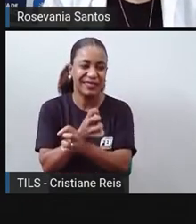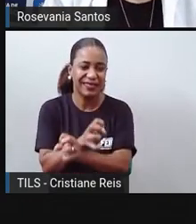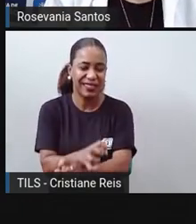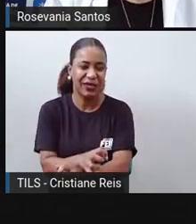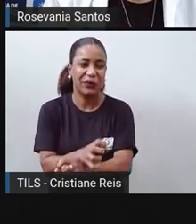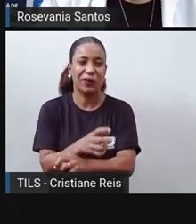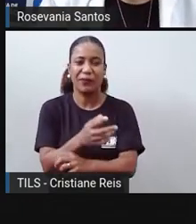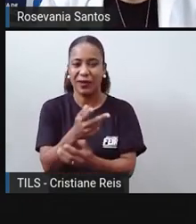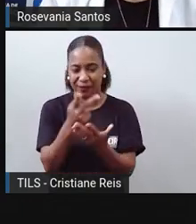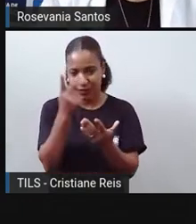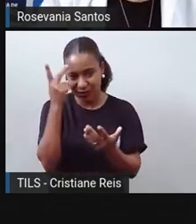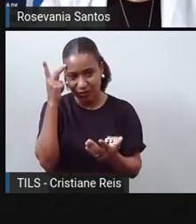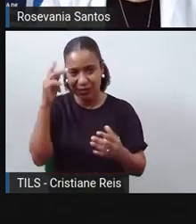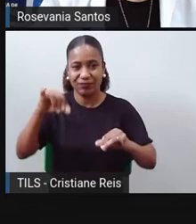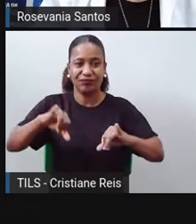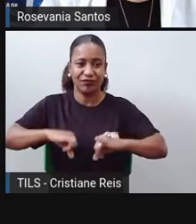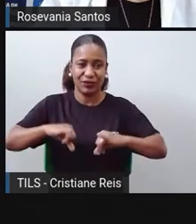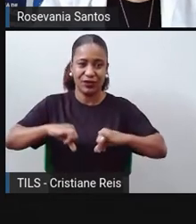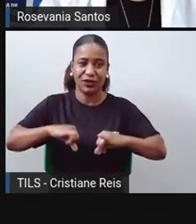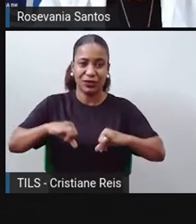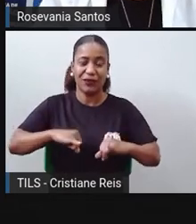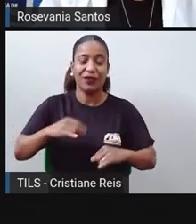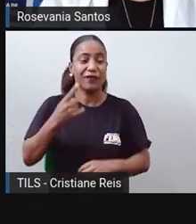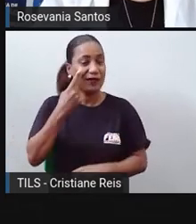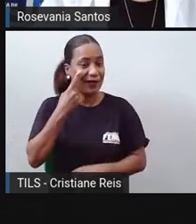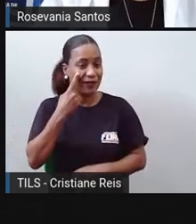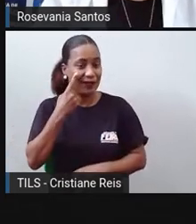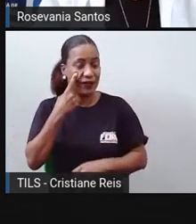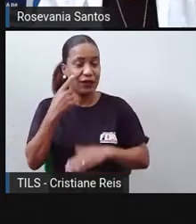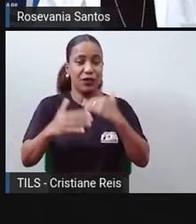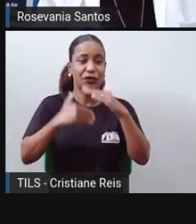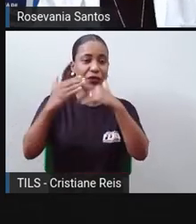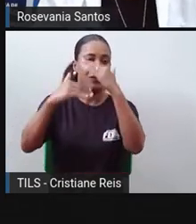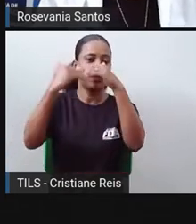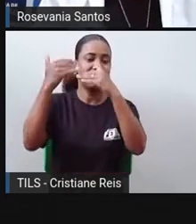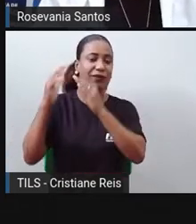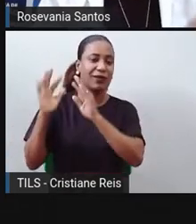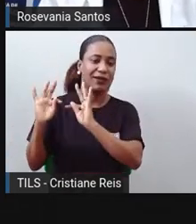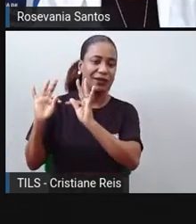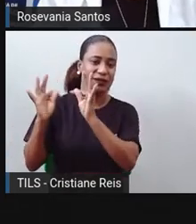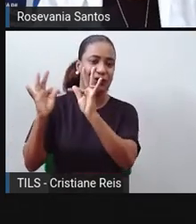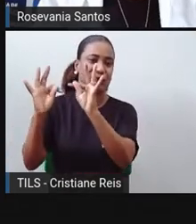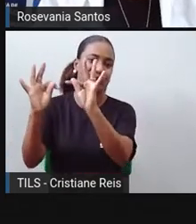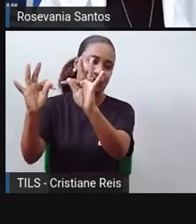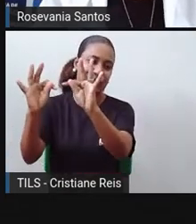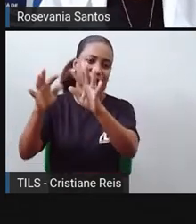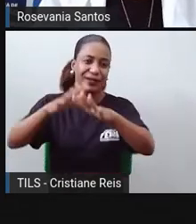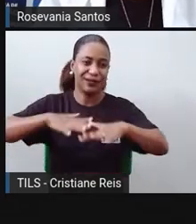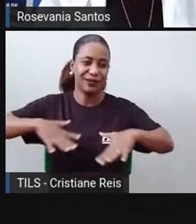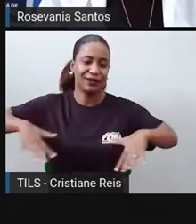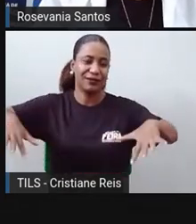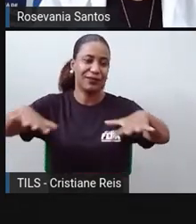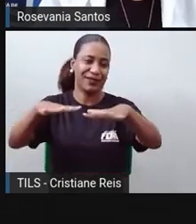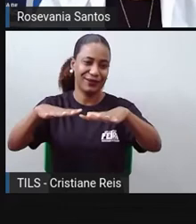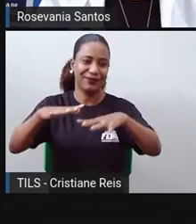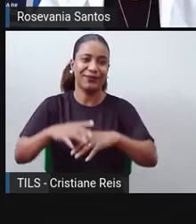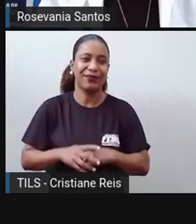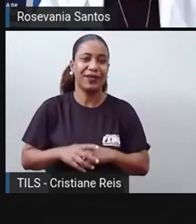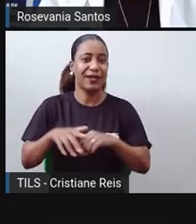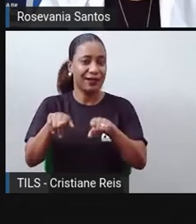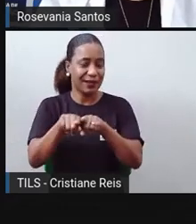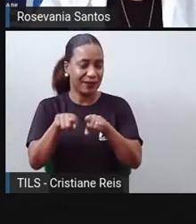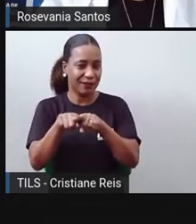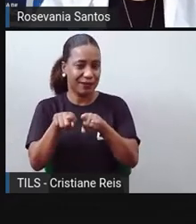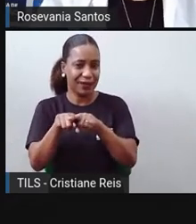carência, né, das coisas. Né? Então, vamos ver também o desenvolvimento tecnológico, que nesse espaço acaba tendo até na produção,